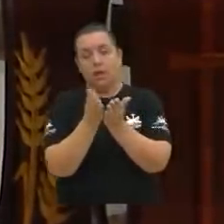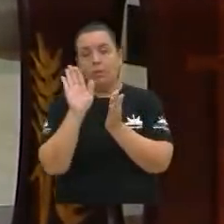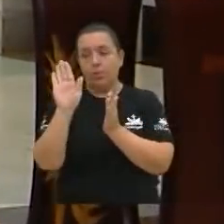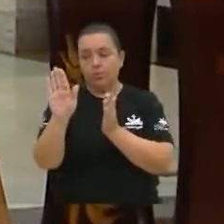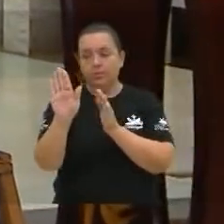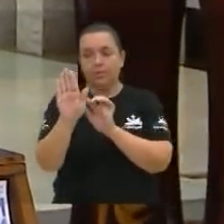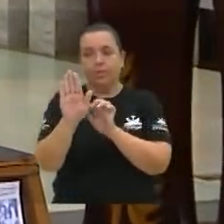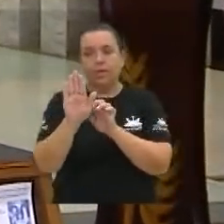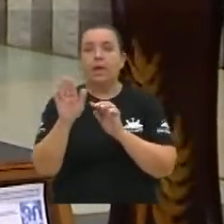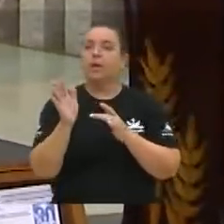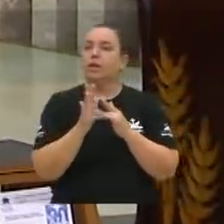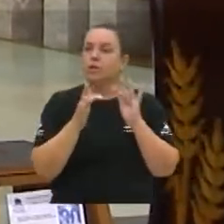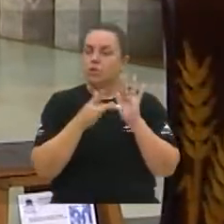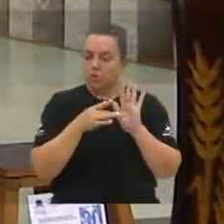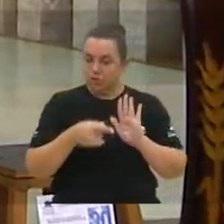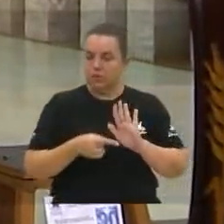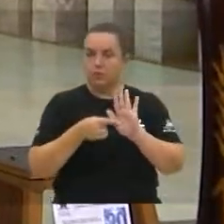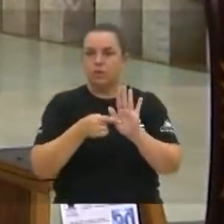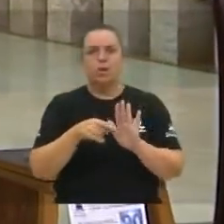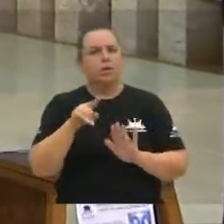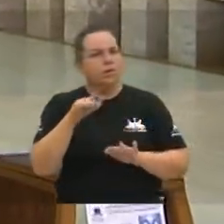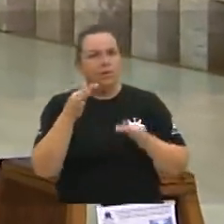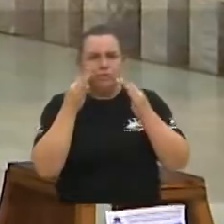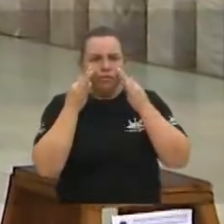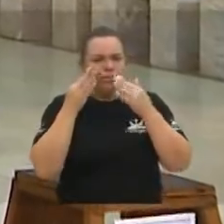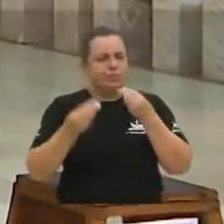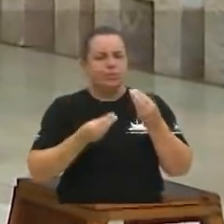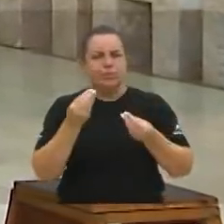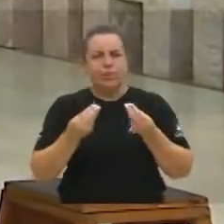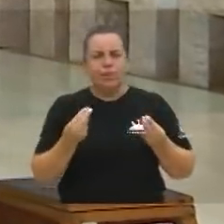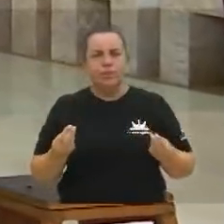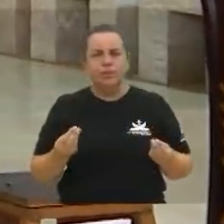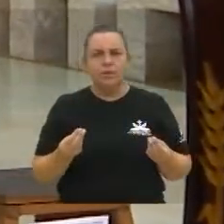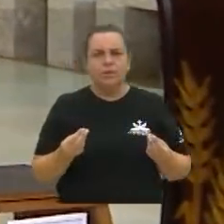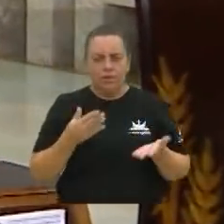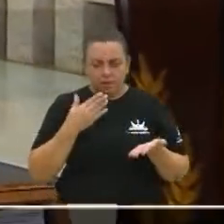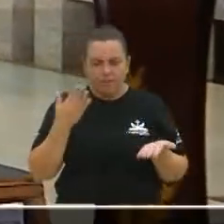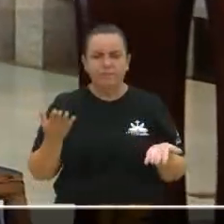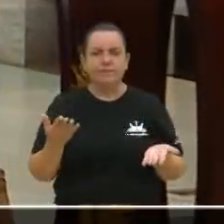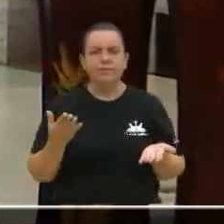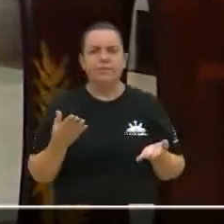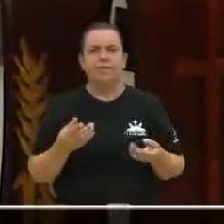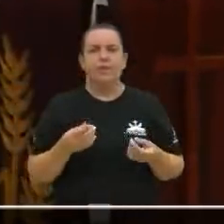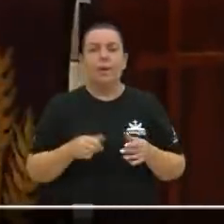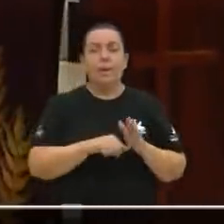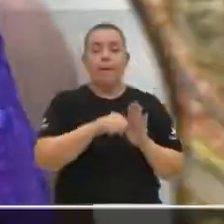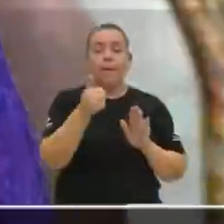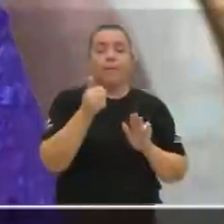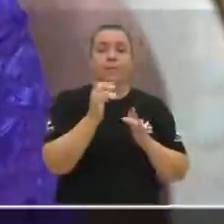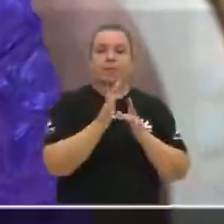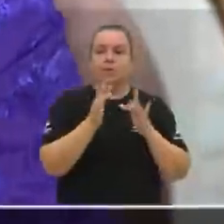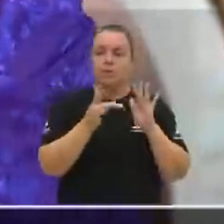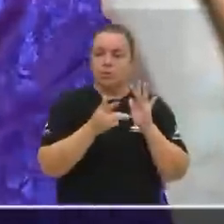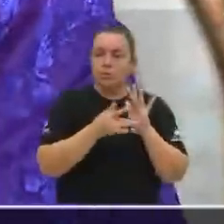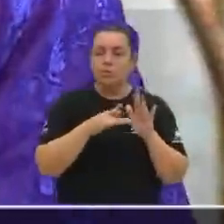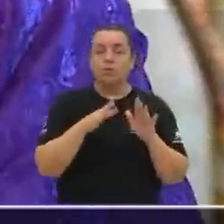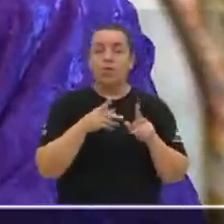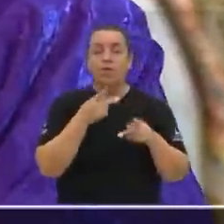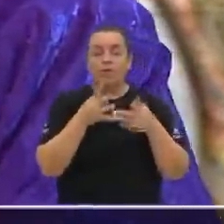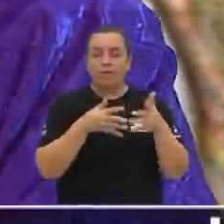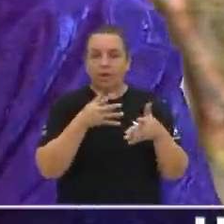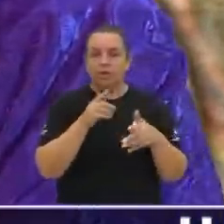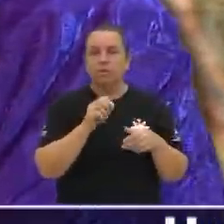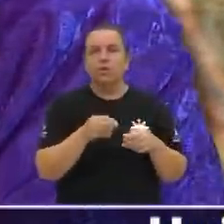e as que Jesus se não chama atenção mas peraí Olha que interessante primeiro Jesus fala da necessidade